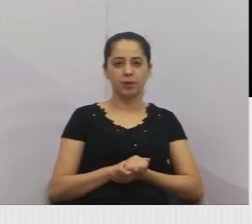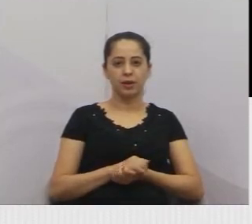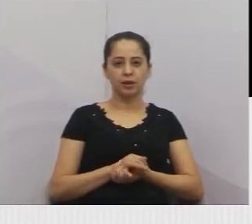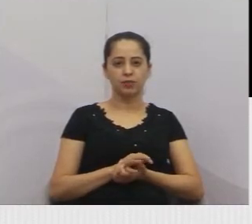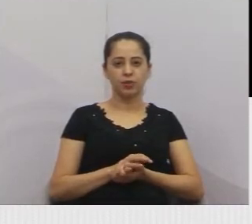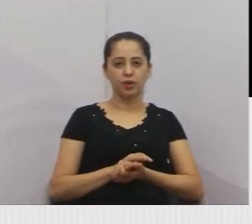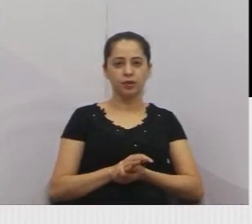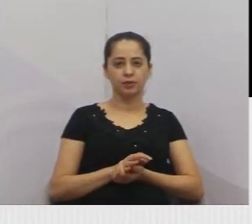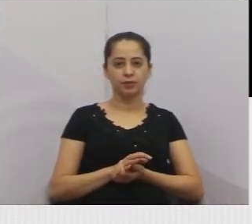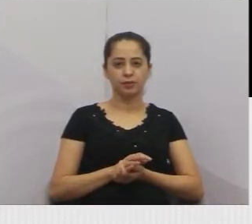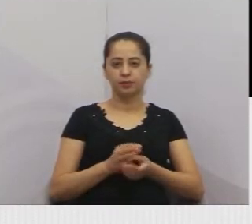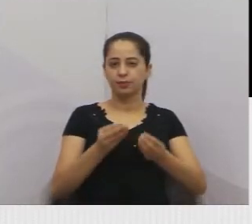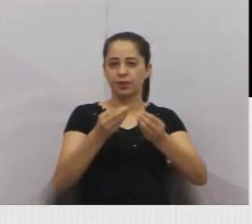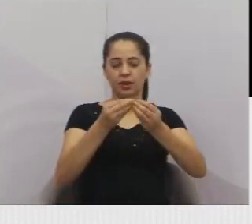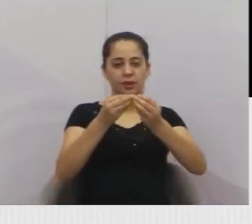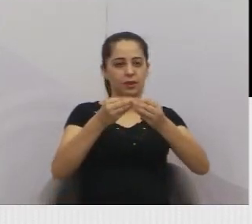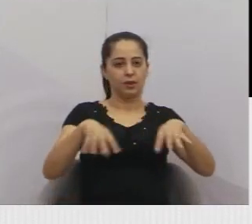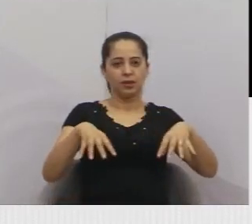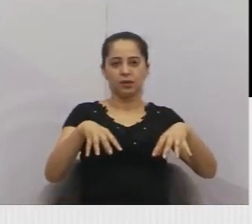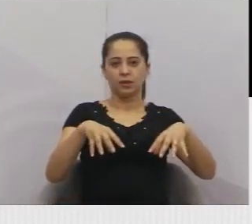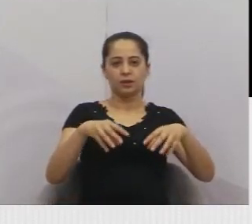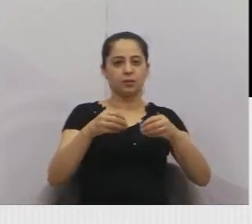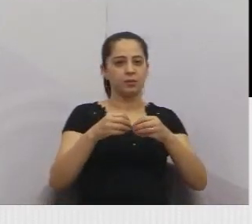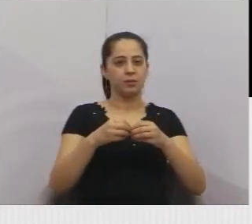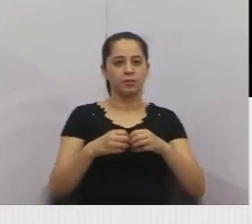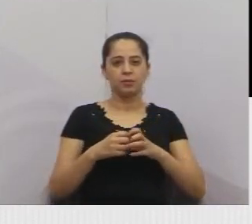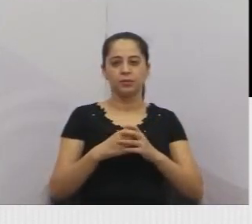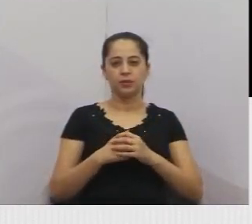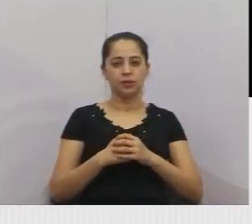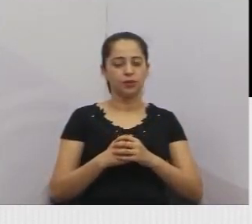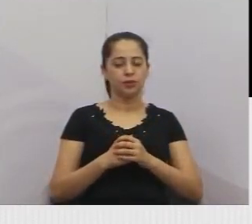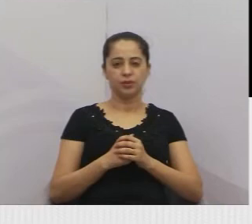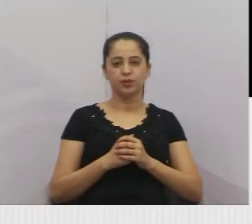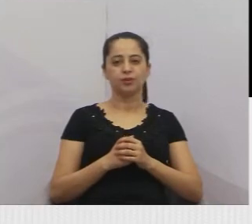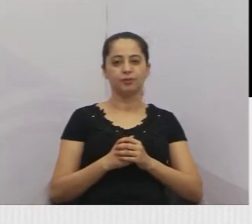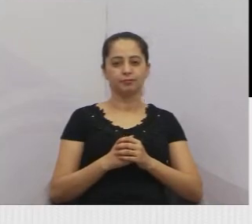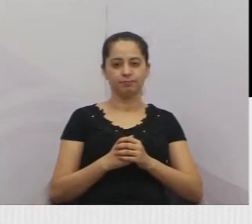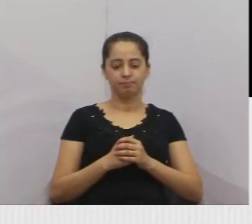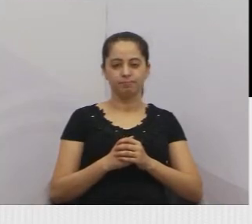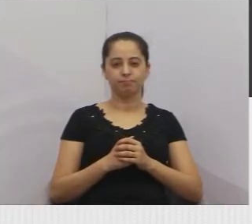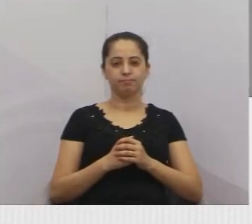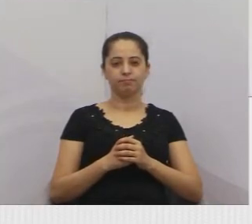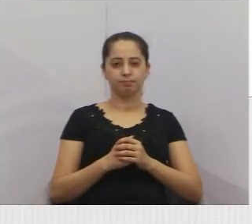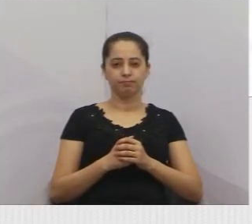a infeliz decisão de tacar fogo nesse espaço.